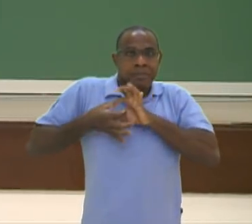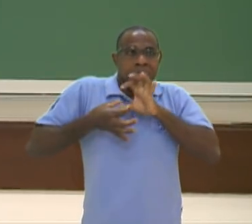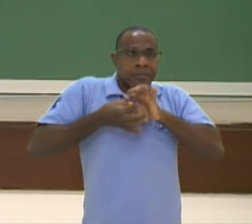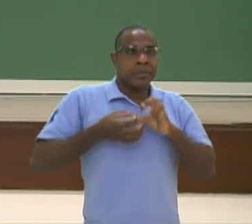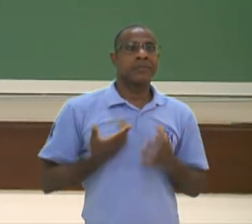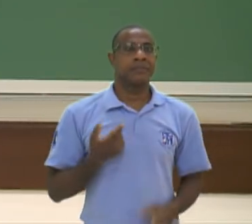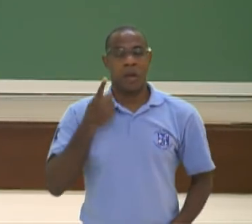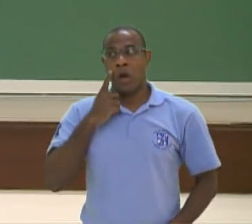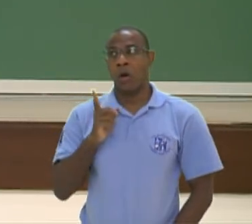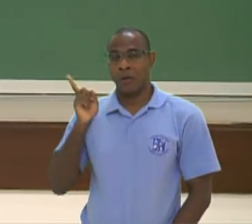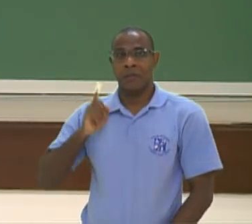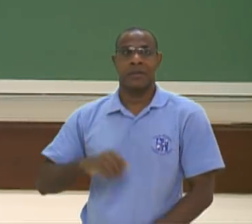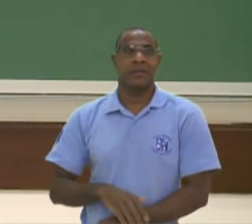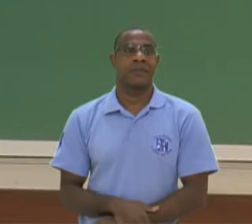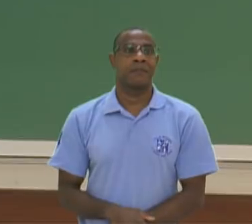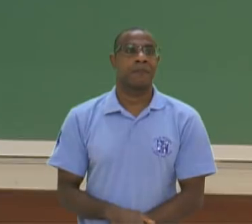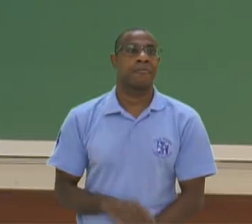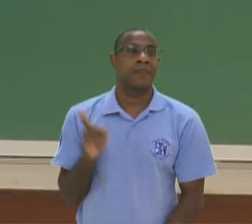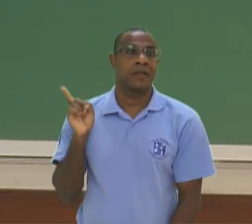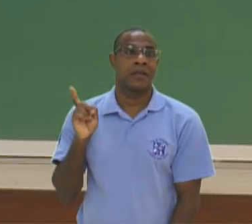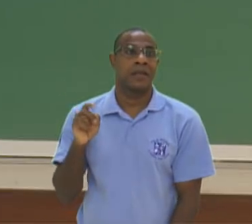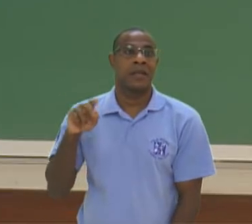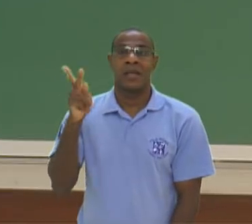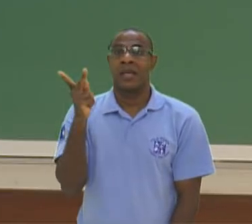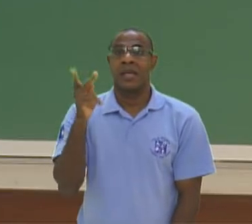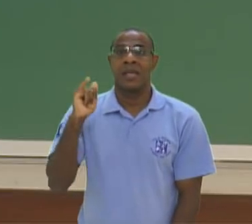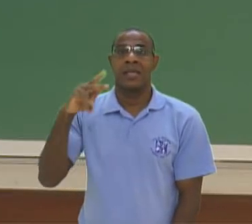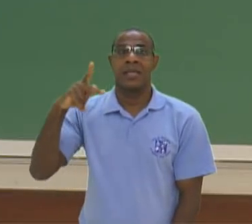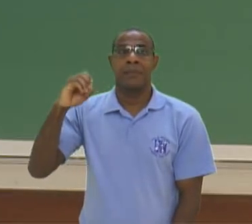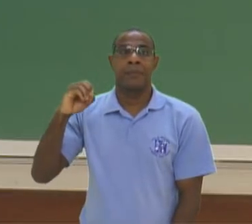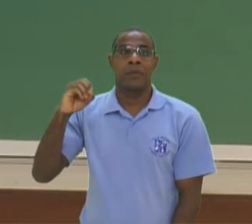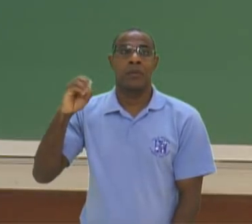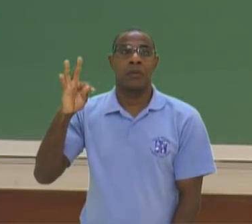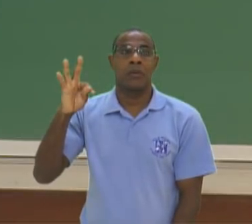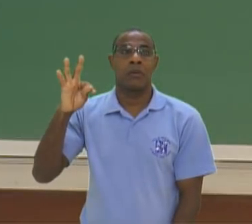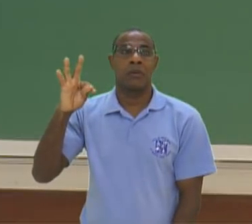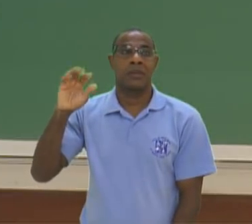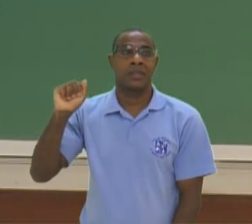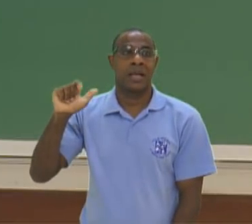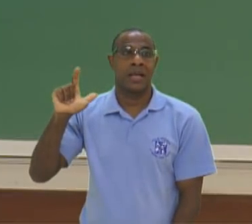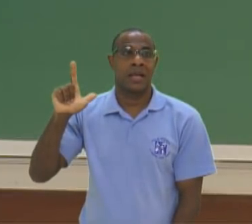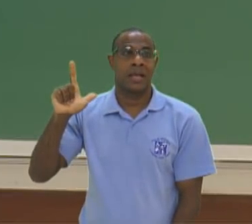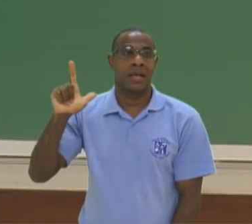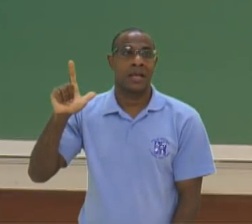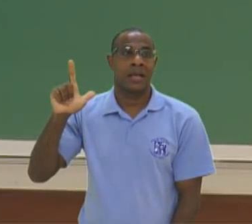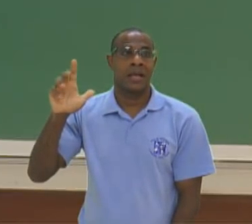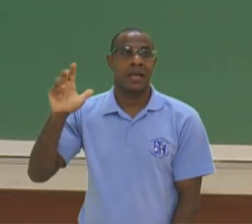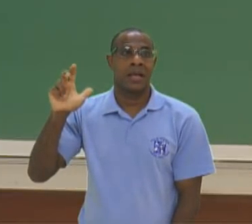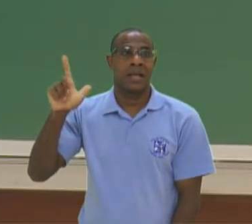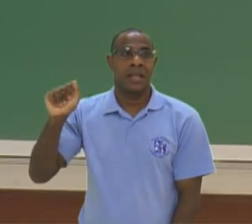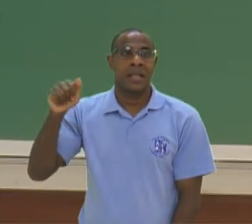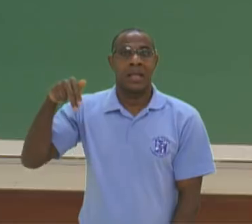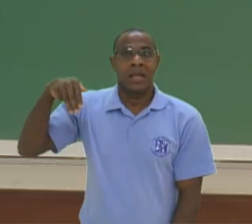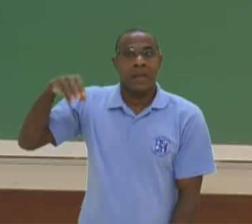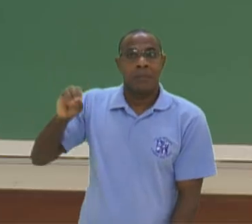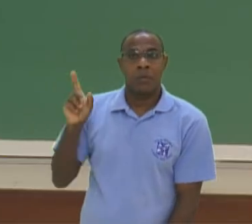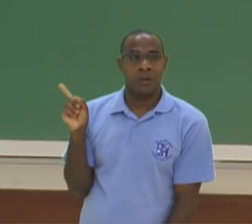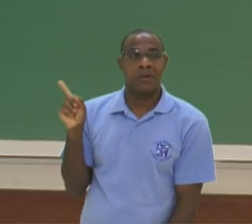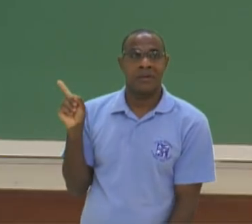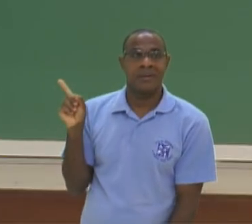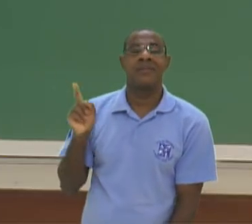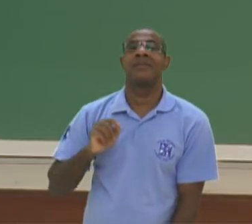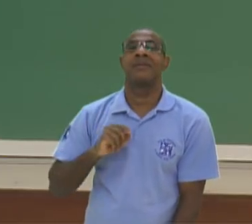Vamos entender melhor. Então, primeiro, olha só essa imagem. Então, aqui, né? O cérebro, que é um órgão do